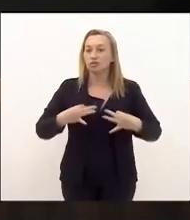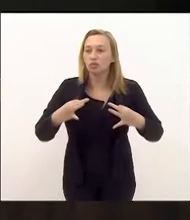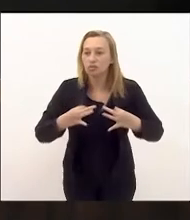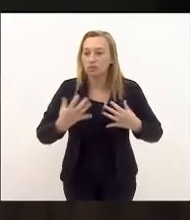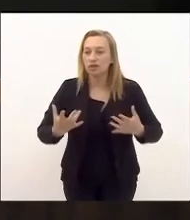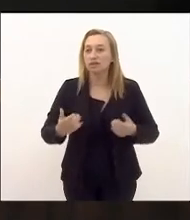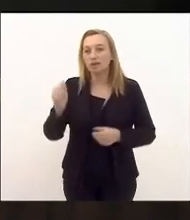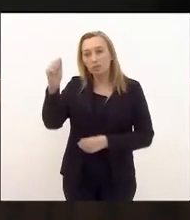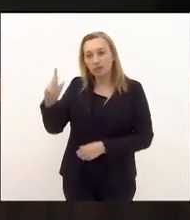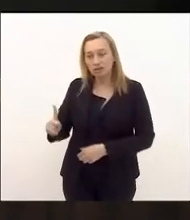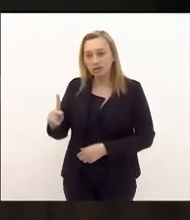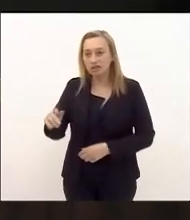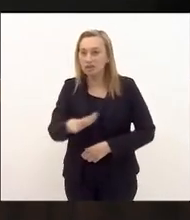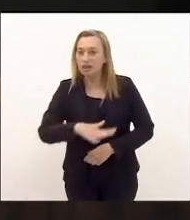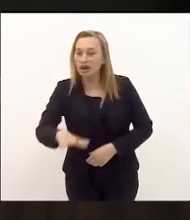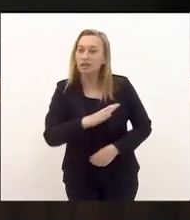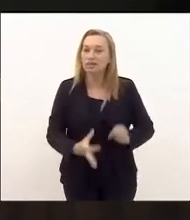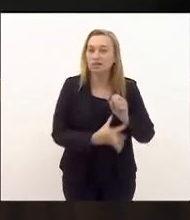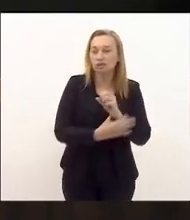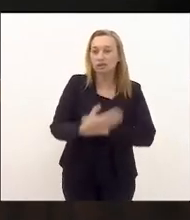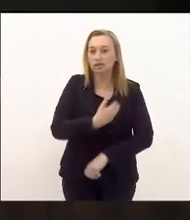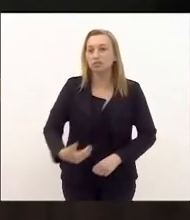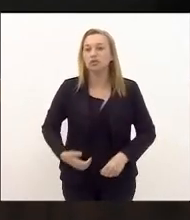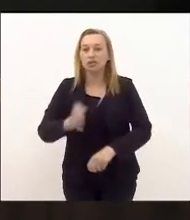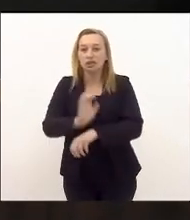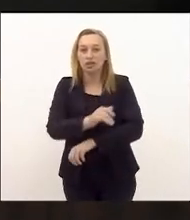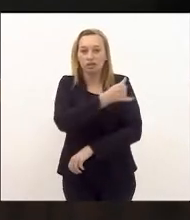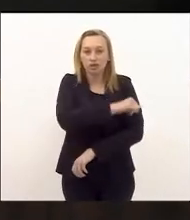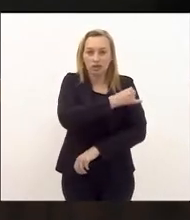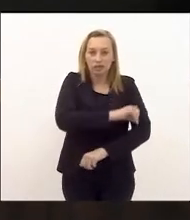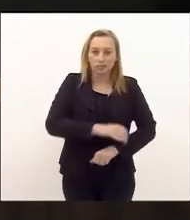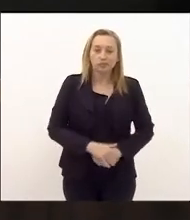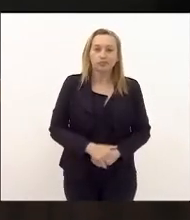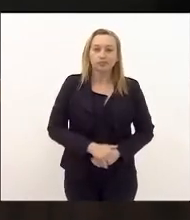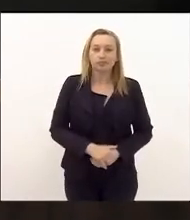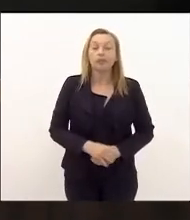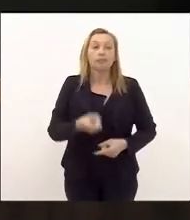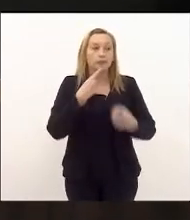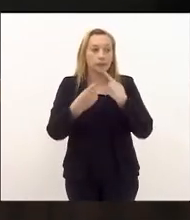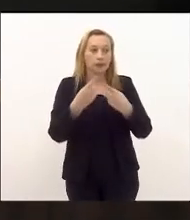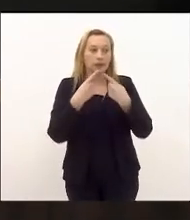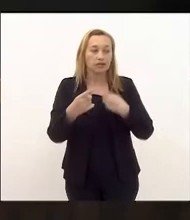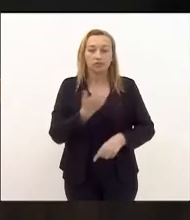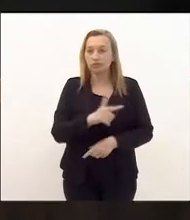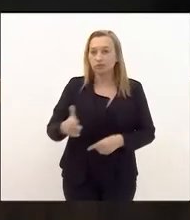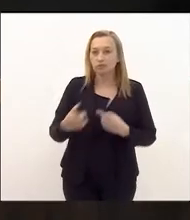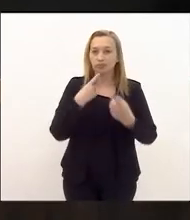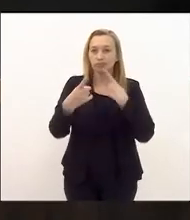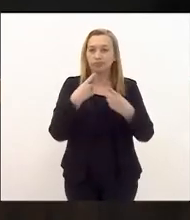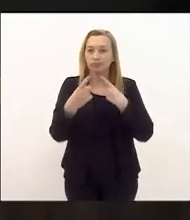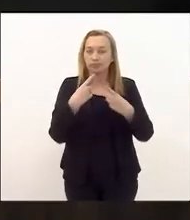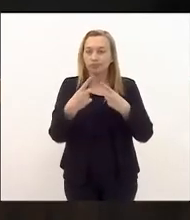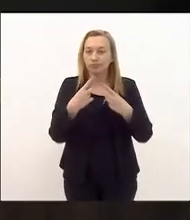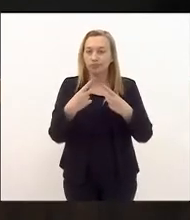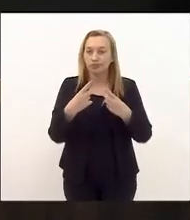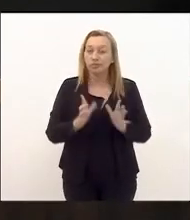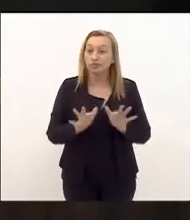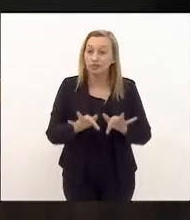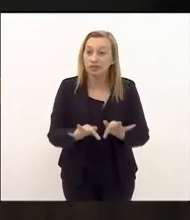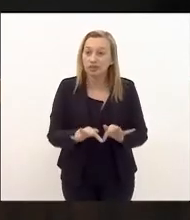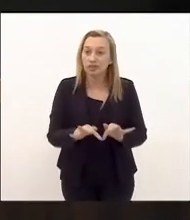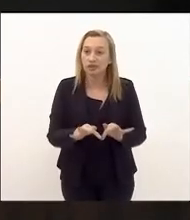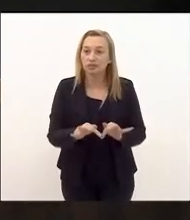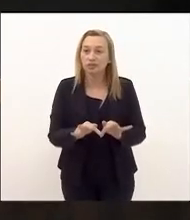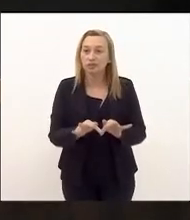voluntários aposentados na área de segurança pública no Estado do Rio de Janeiro. Em discussão. Não havendo quem queira discutir, encerrada a